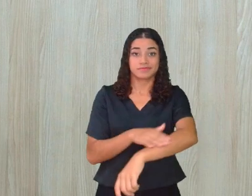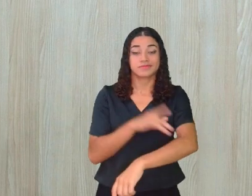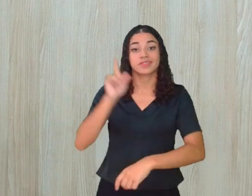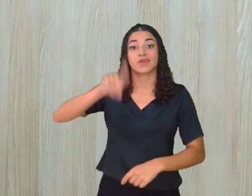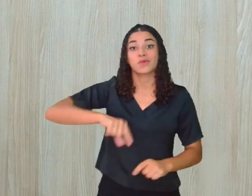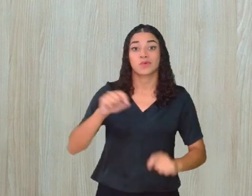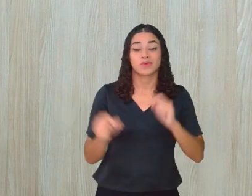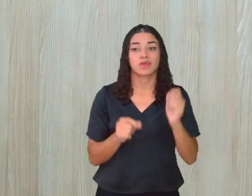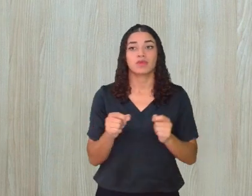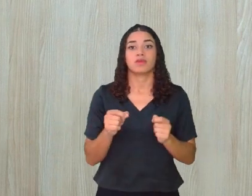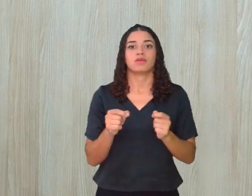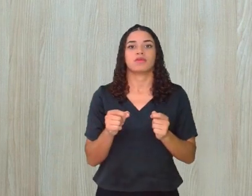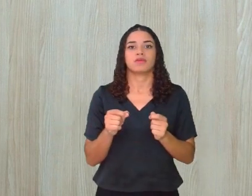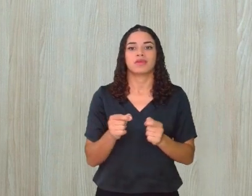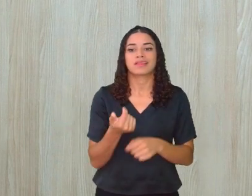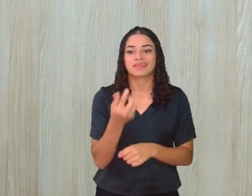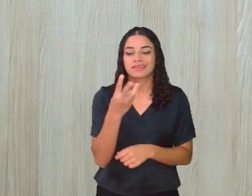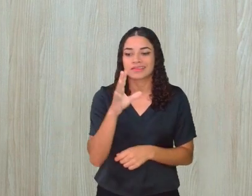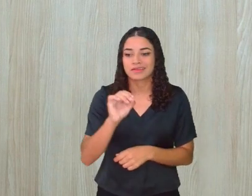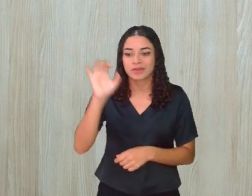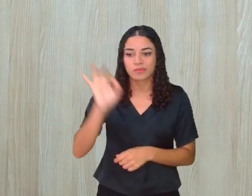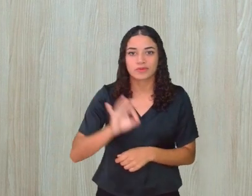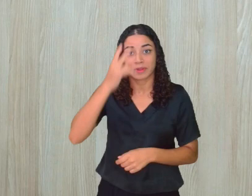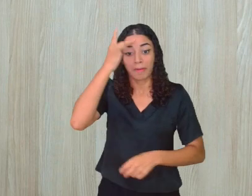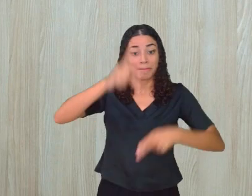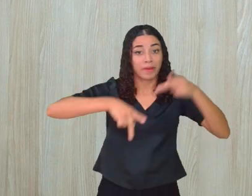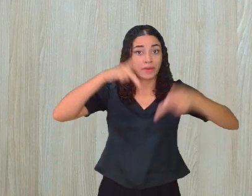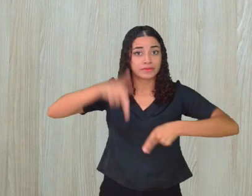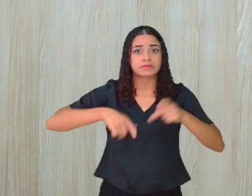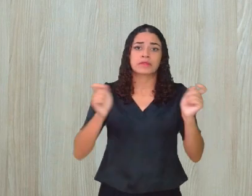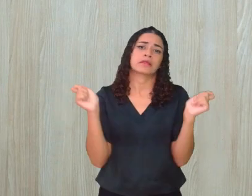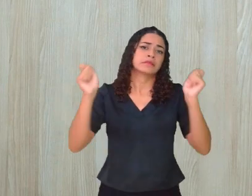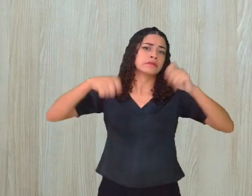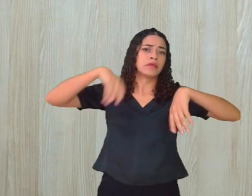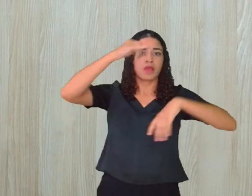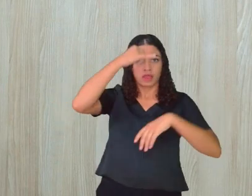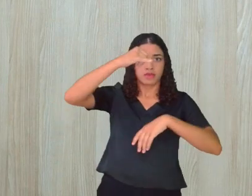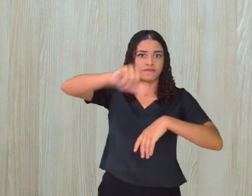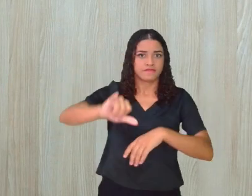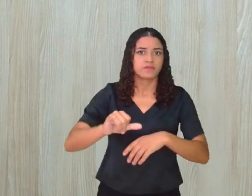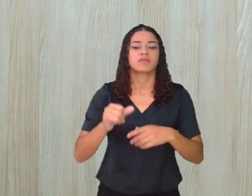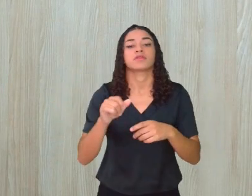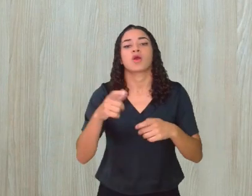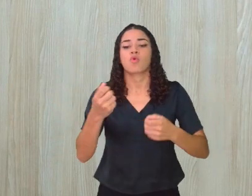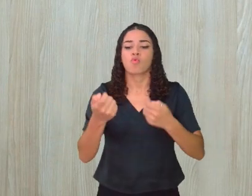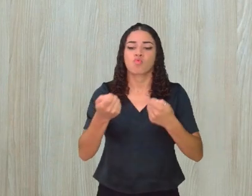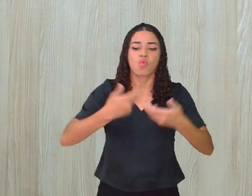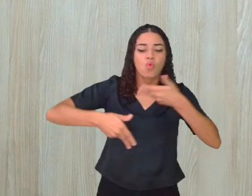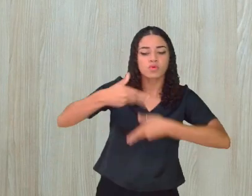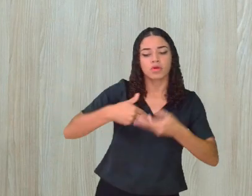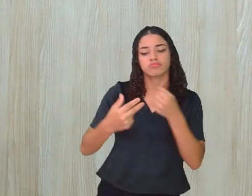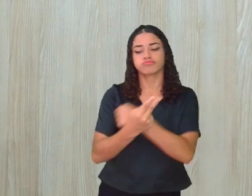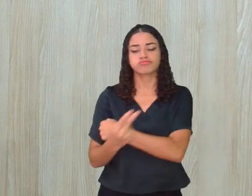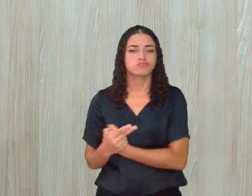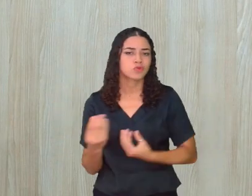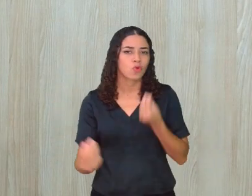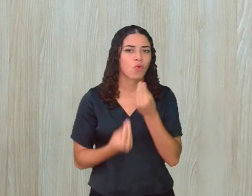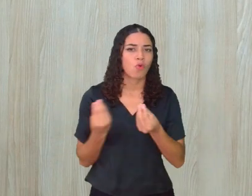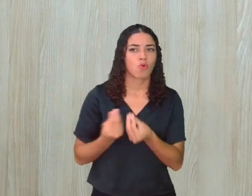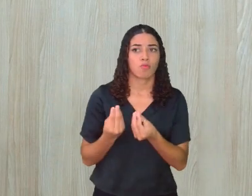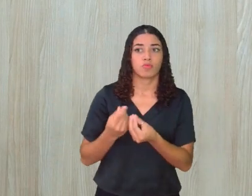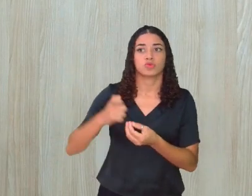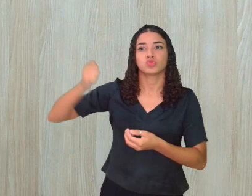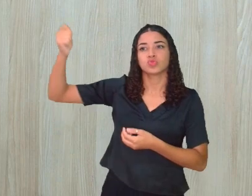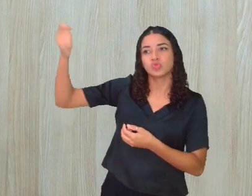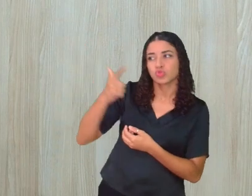atinge 30% da população, que pode ser evitado você com os cuidados que você deve ter, né? A exposição ao sol